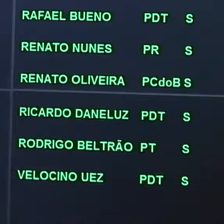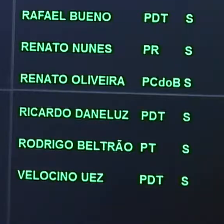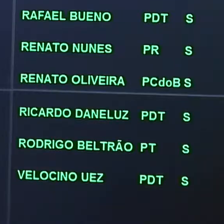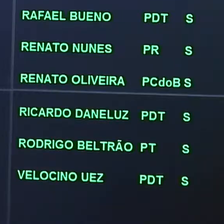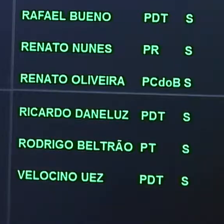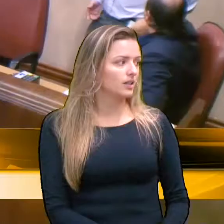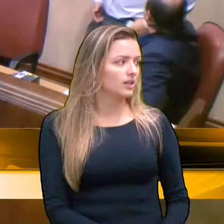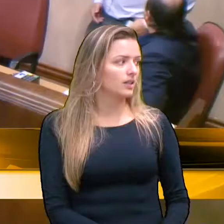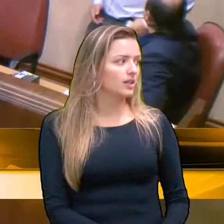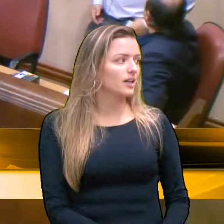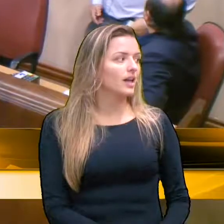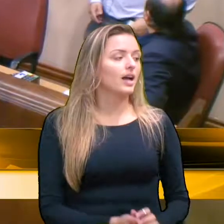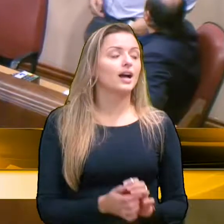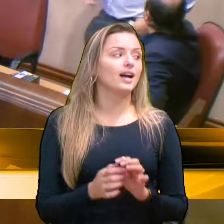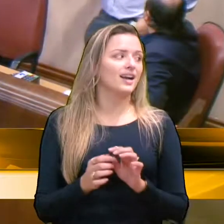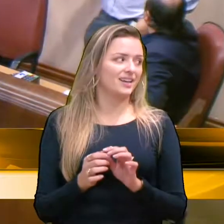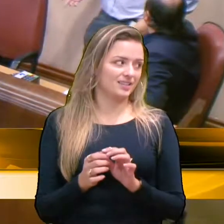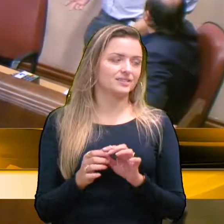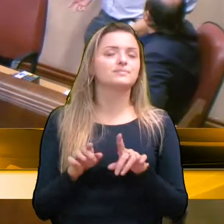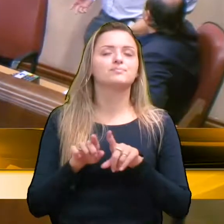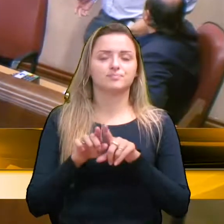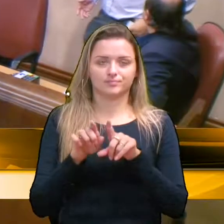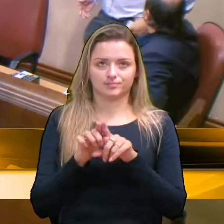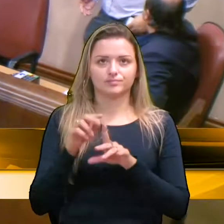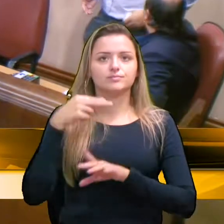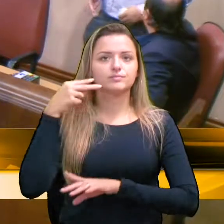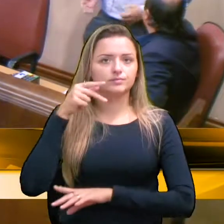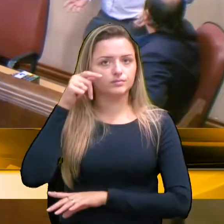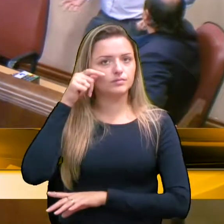Encerrado o registro dos votos. Vereador Périco vota favorável.